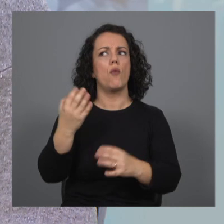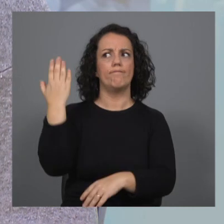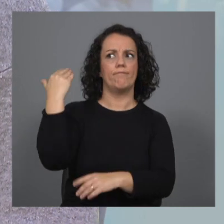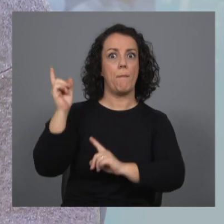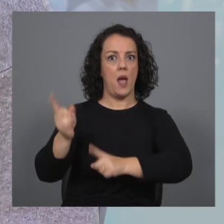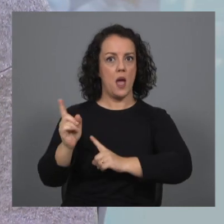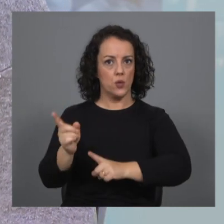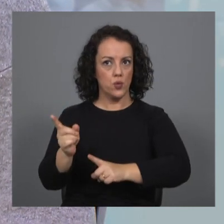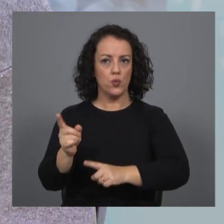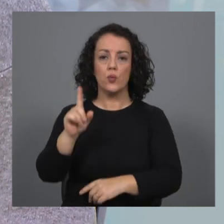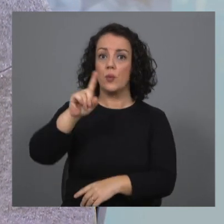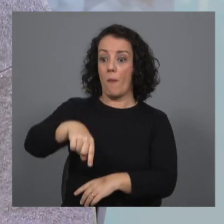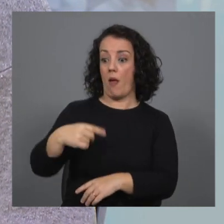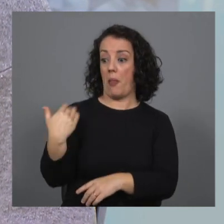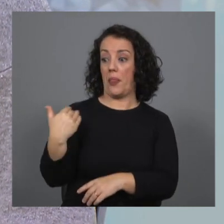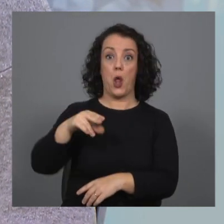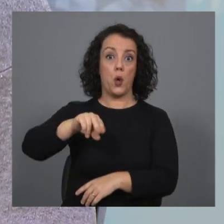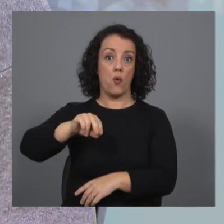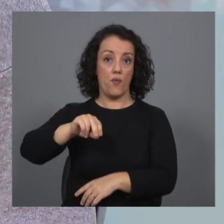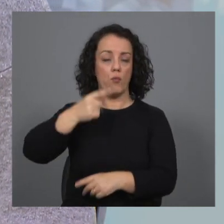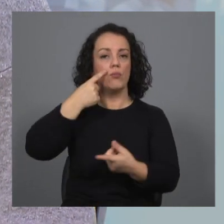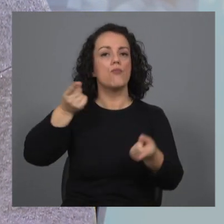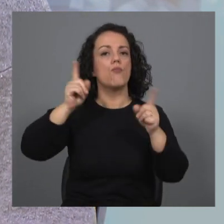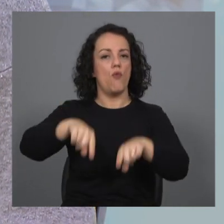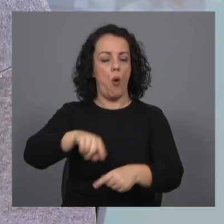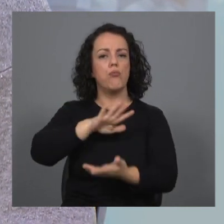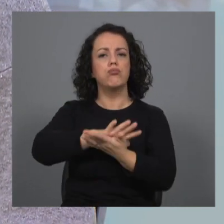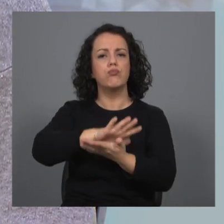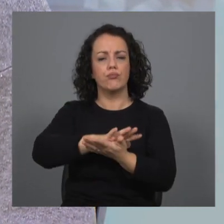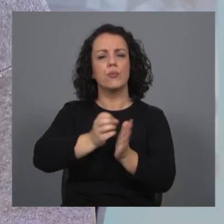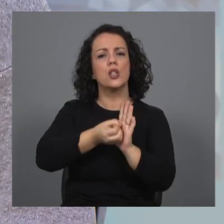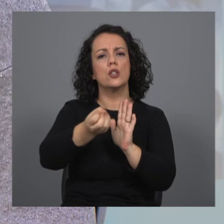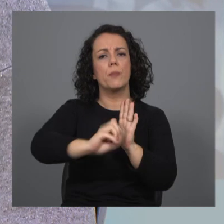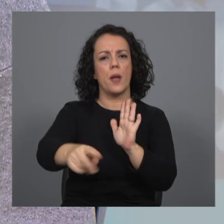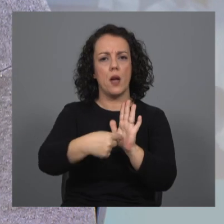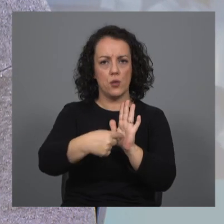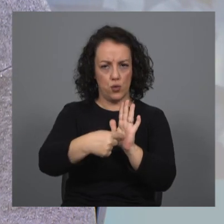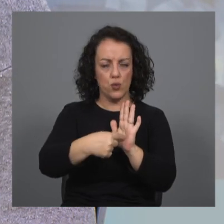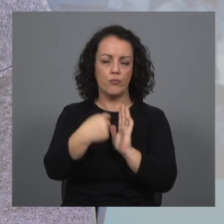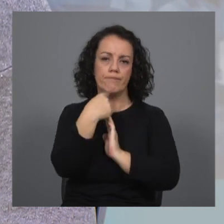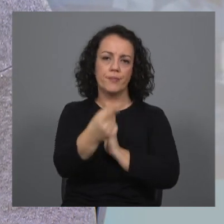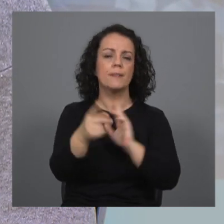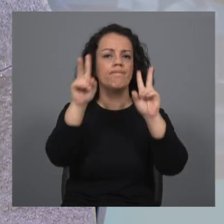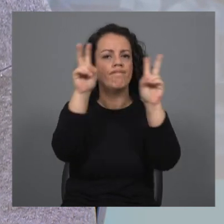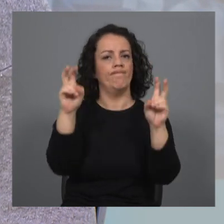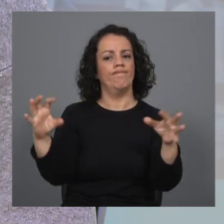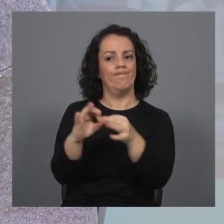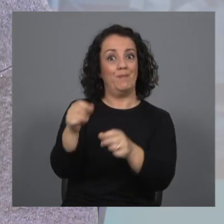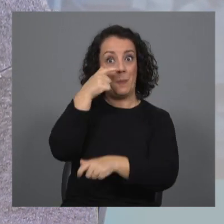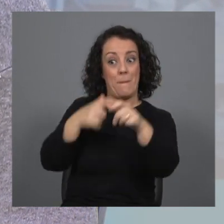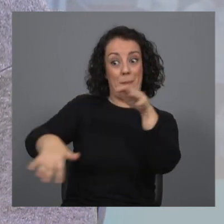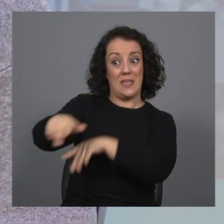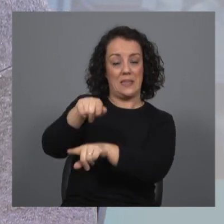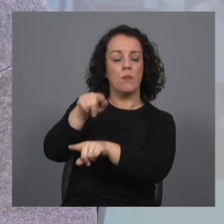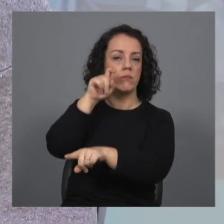e agora em novembro voltou a publicar um despacho que protege esta população e que garante